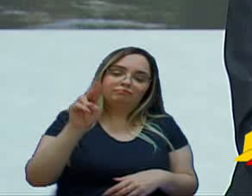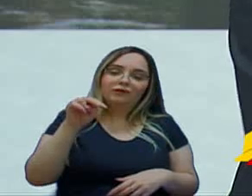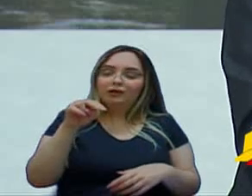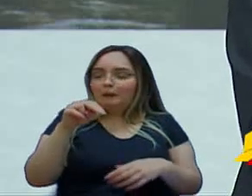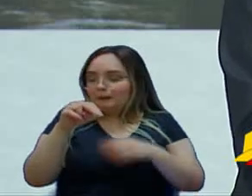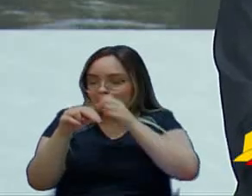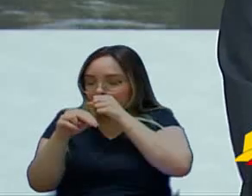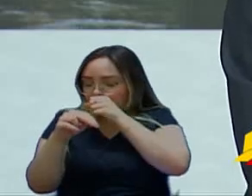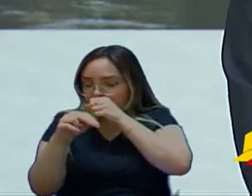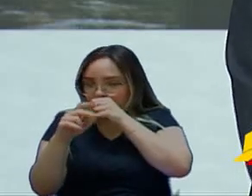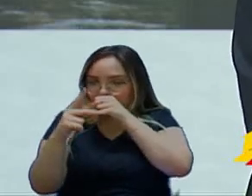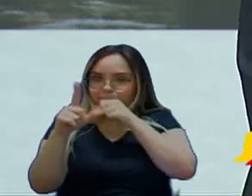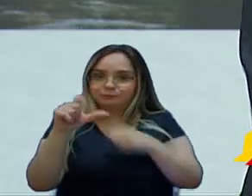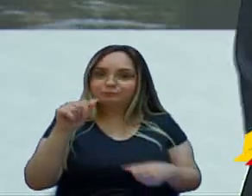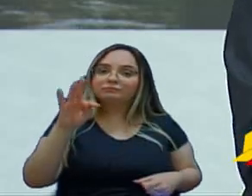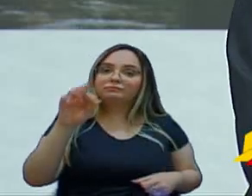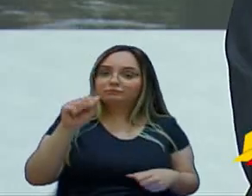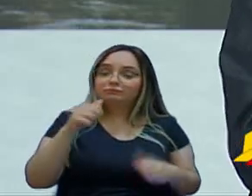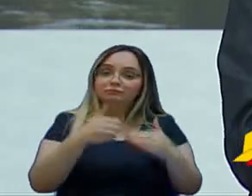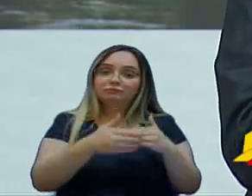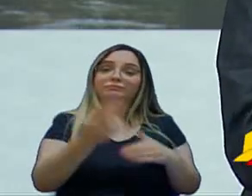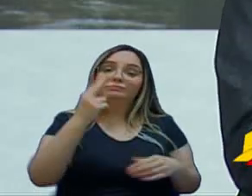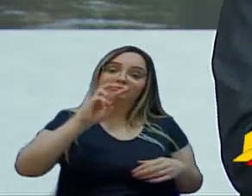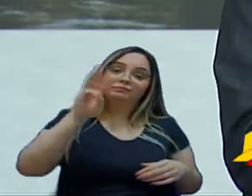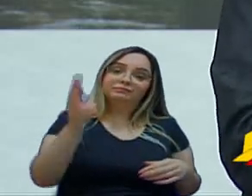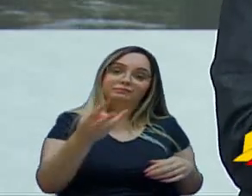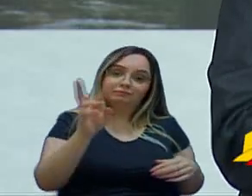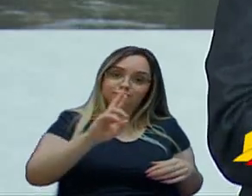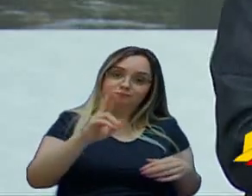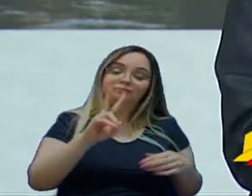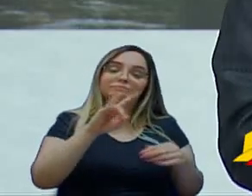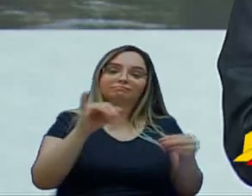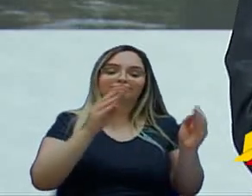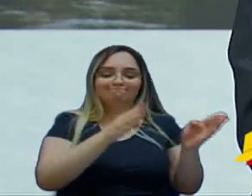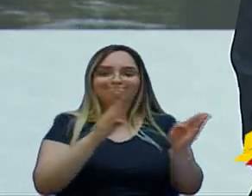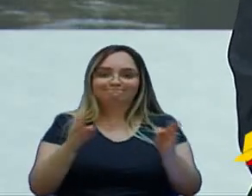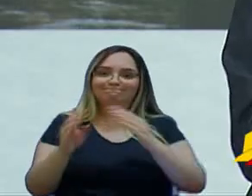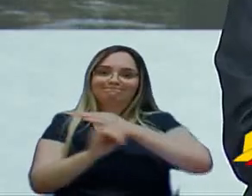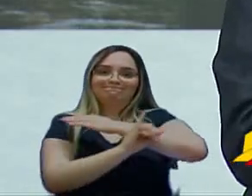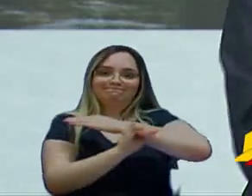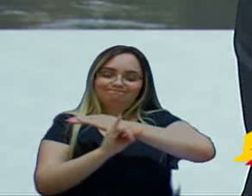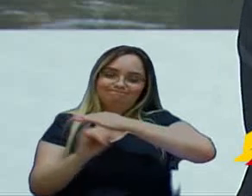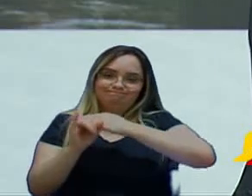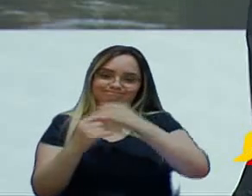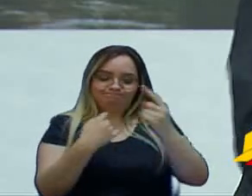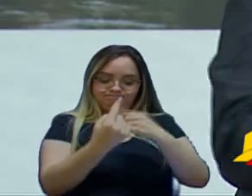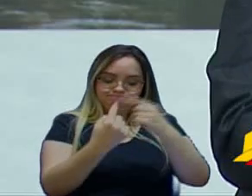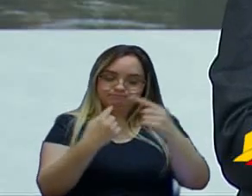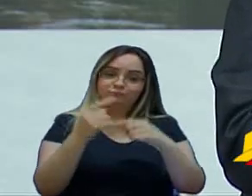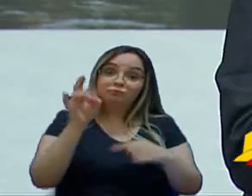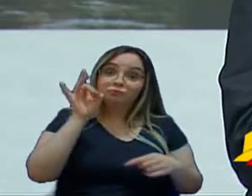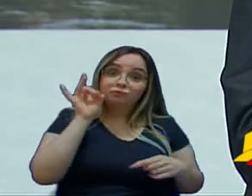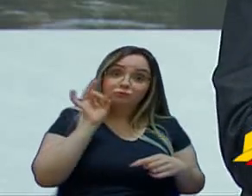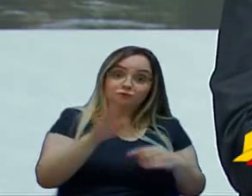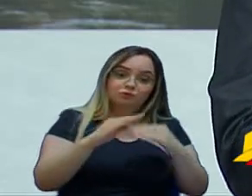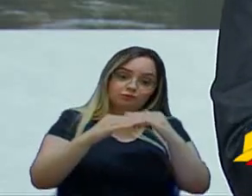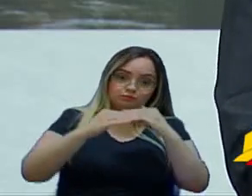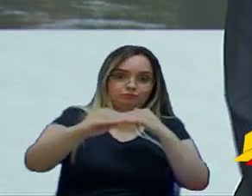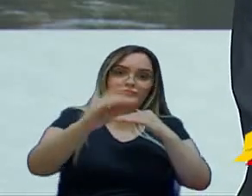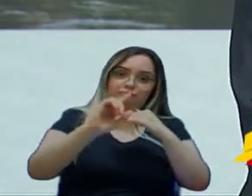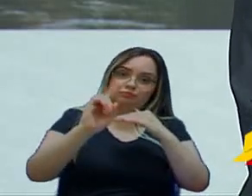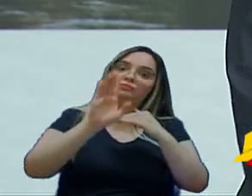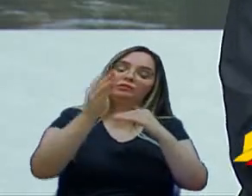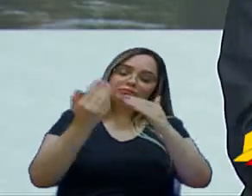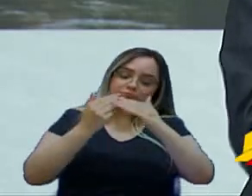de R$2 milhões, onde vai ser feito toda a parte estrutural da via, não só a camada, mas toda a parte